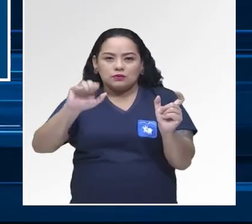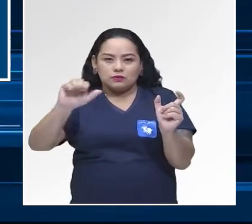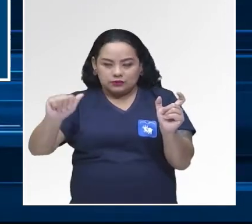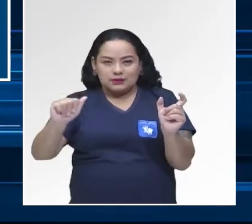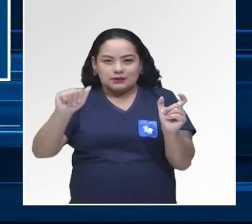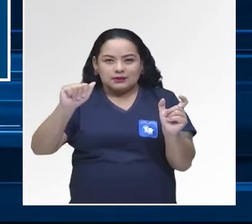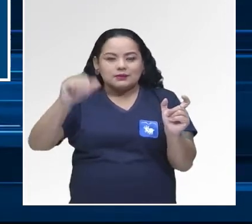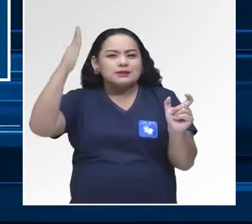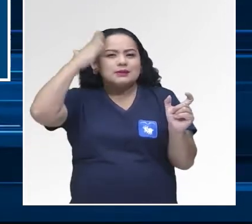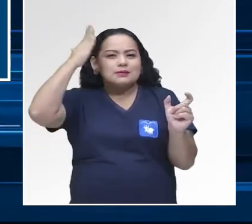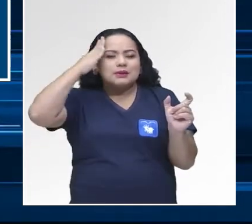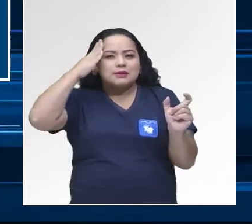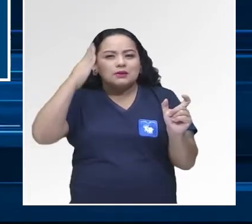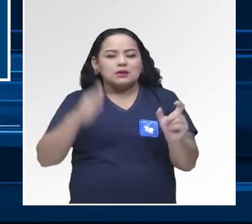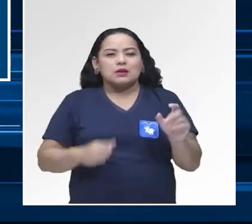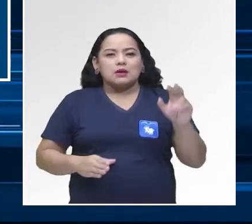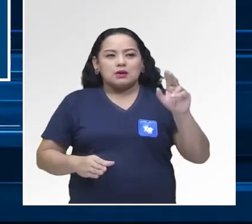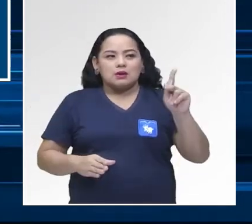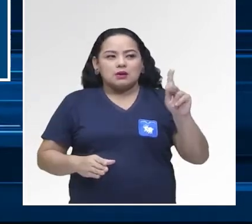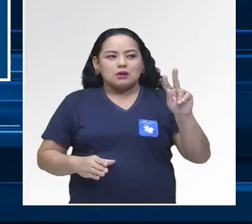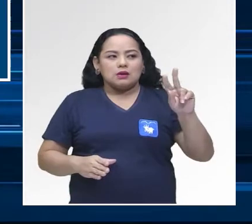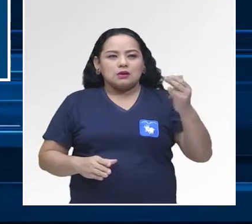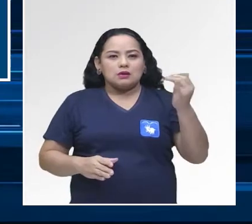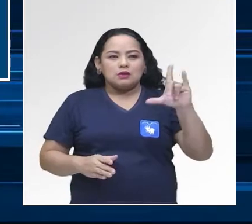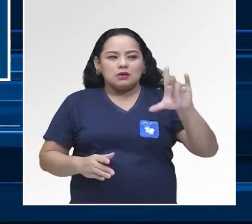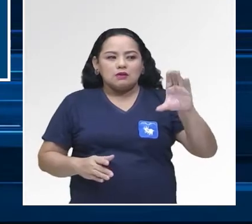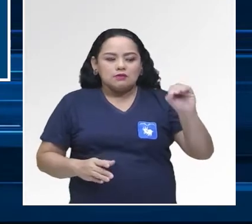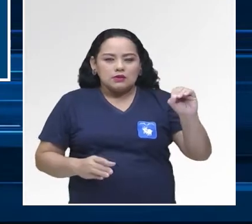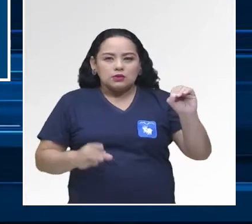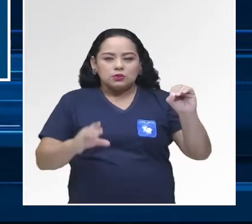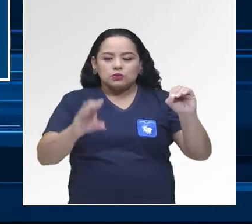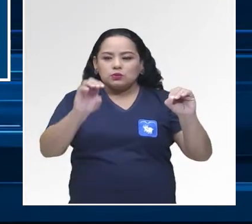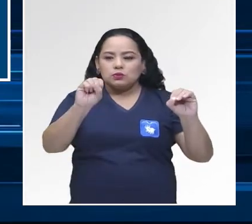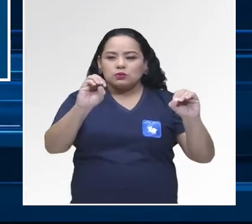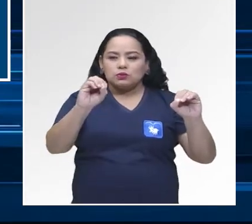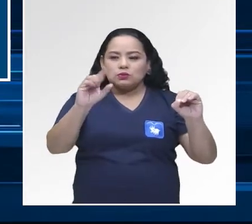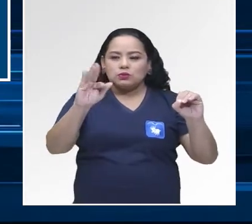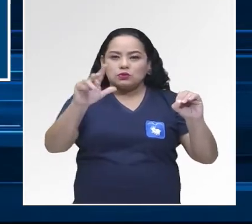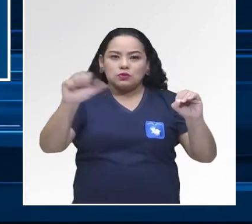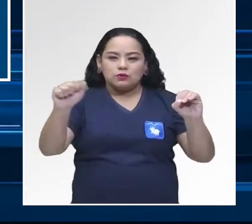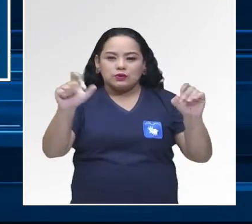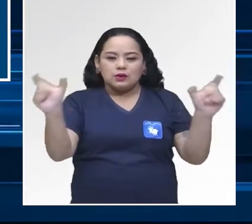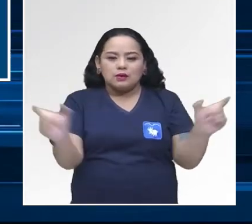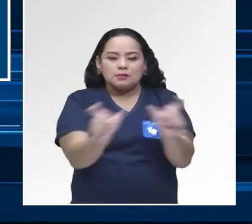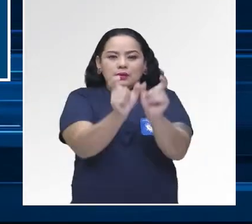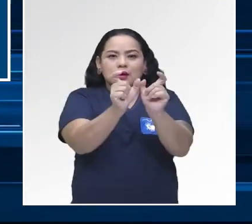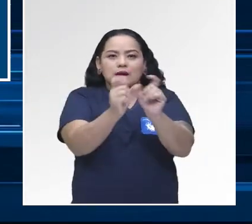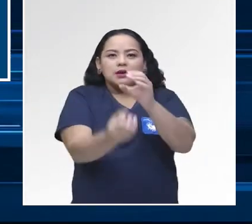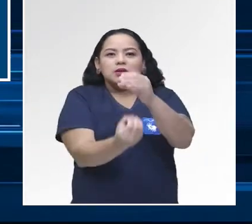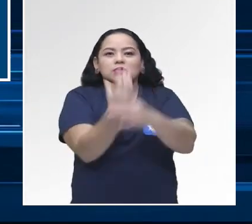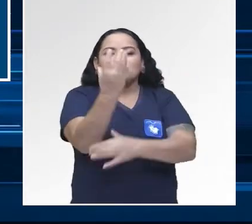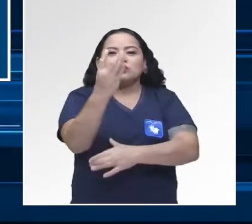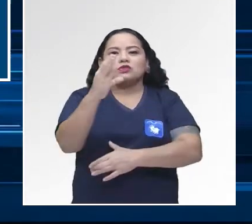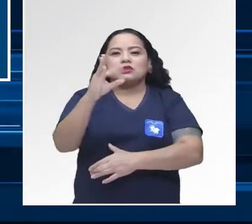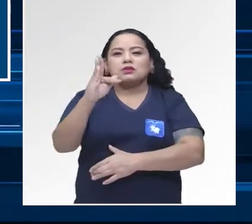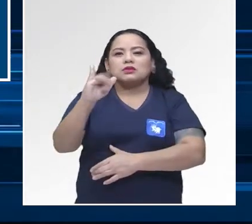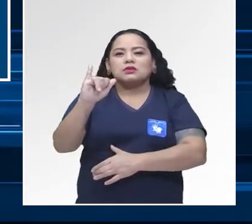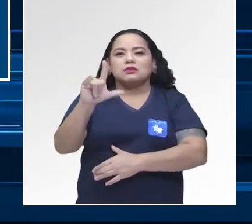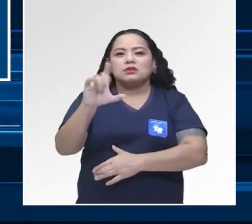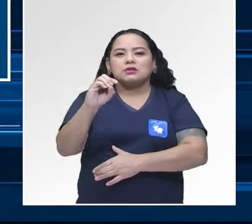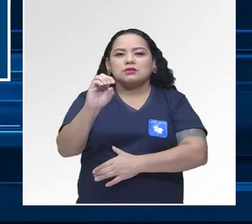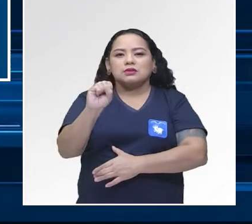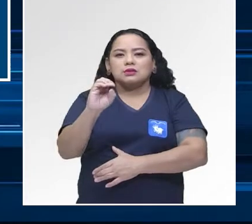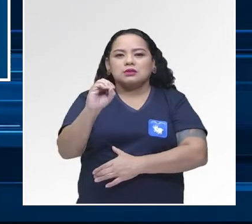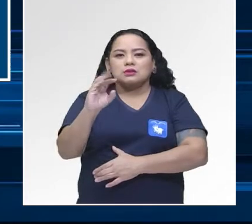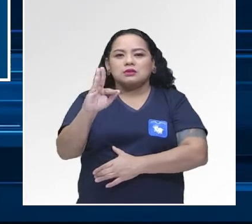palavra philos e sofia, forma a palavra filosofia, que quer dizer então o quê?